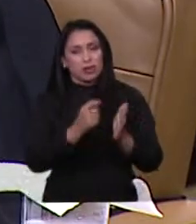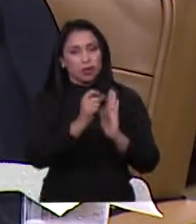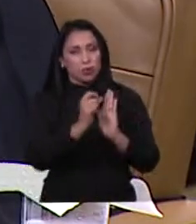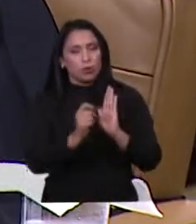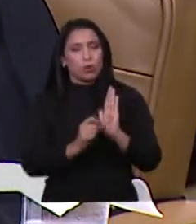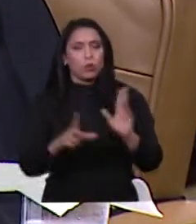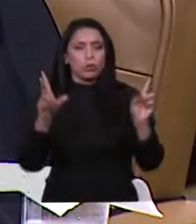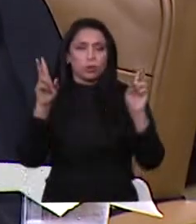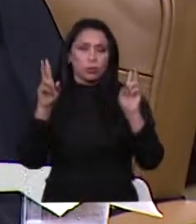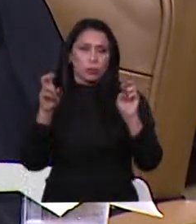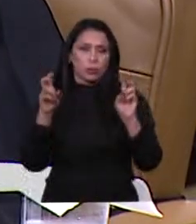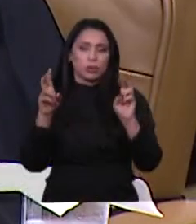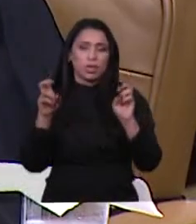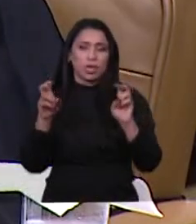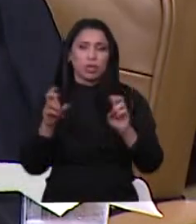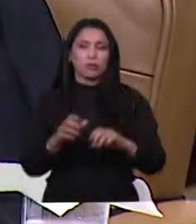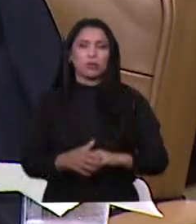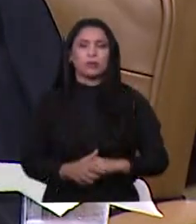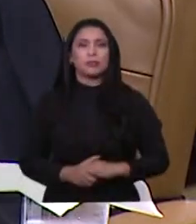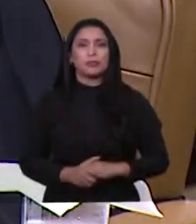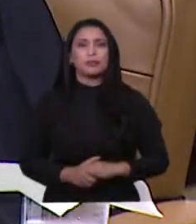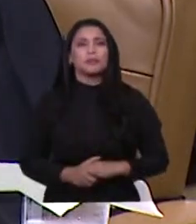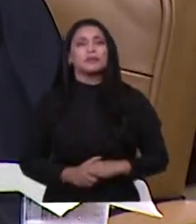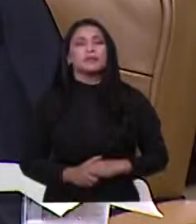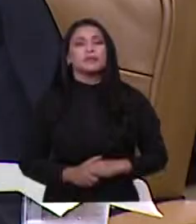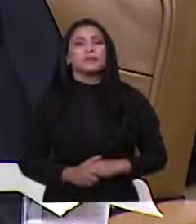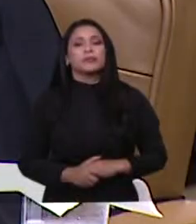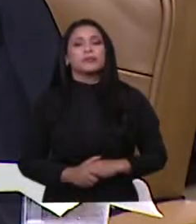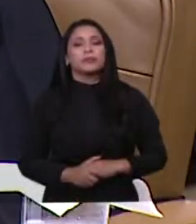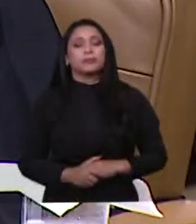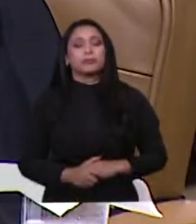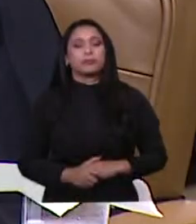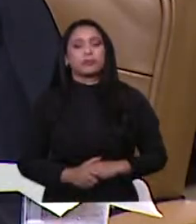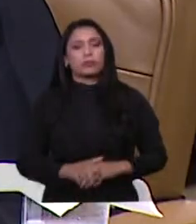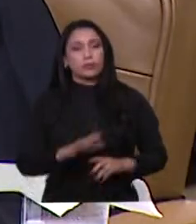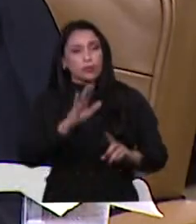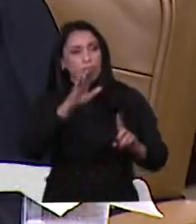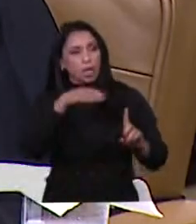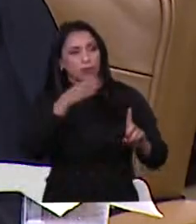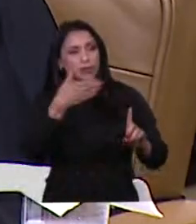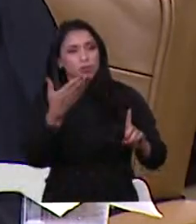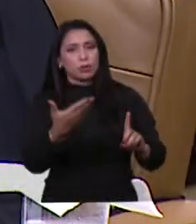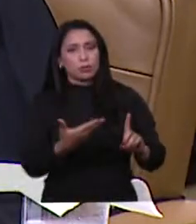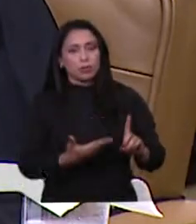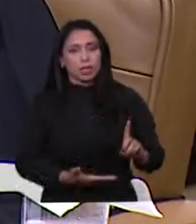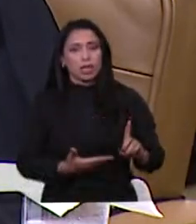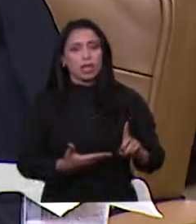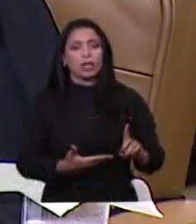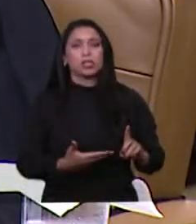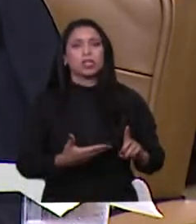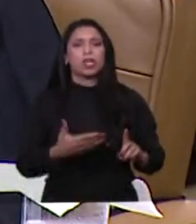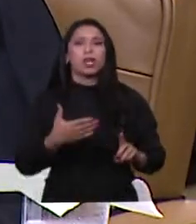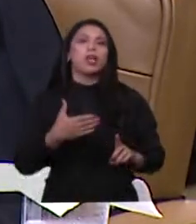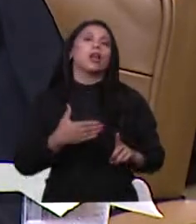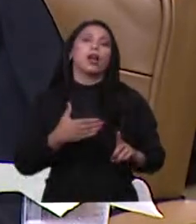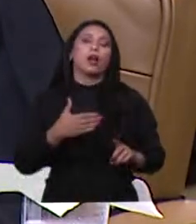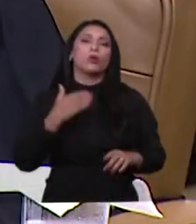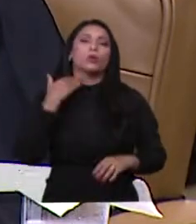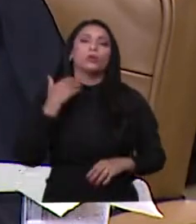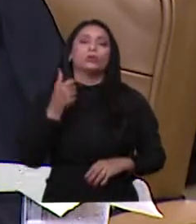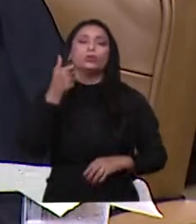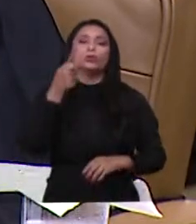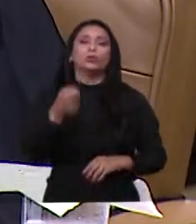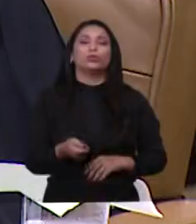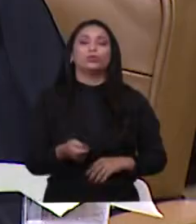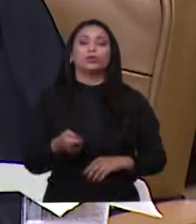que escreve em homenagem ao renomado e saudoso jurista, professor